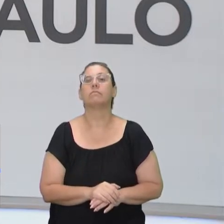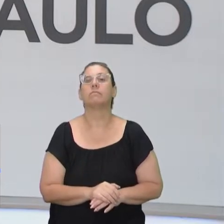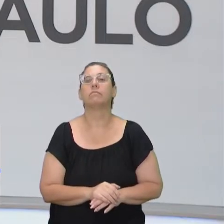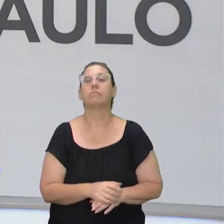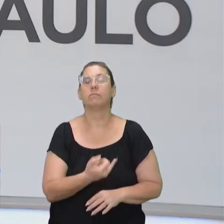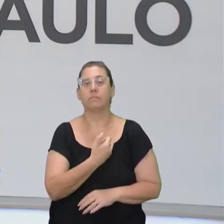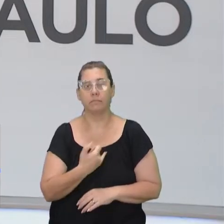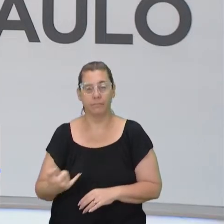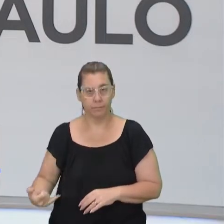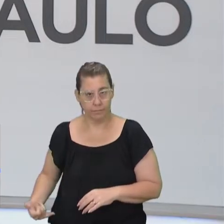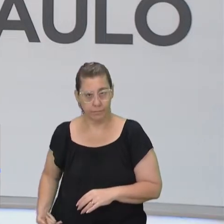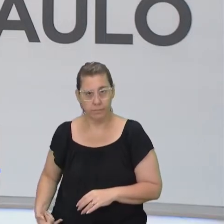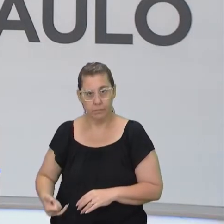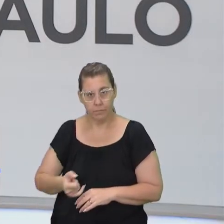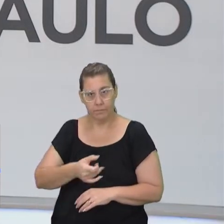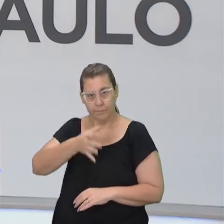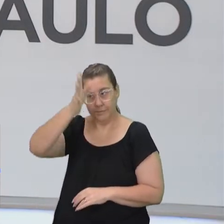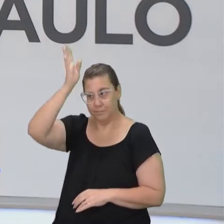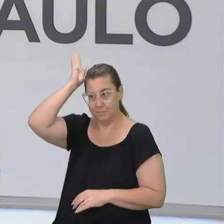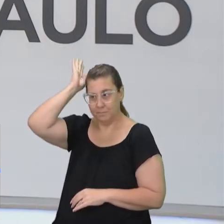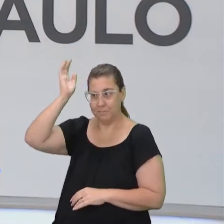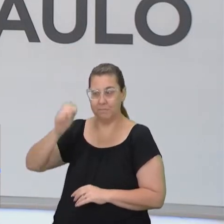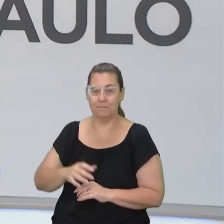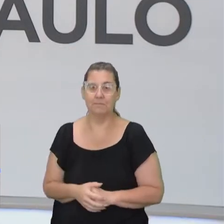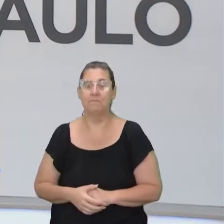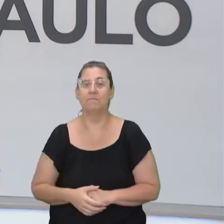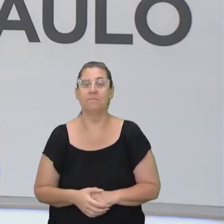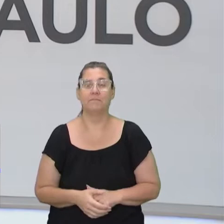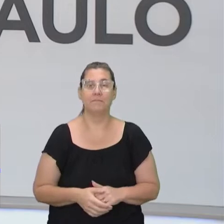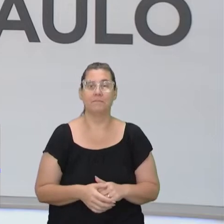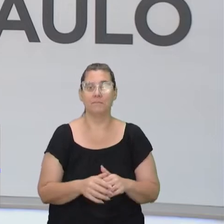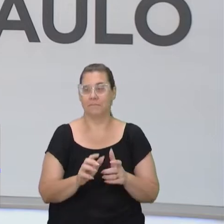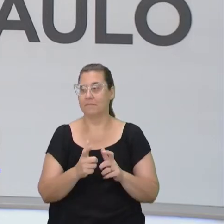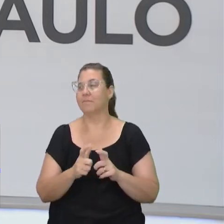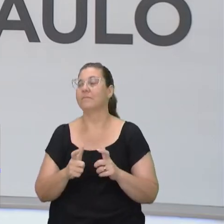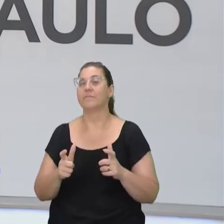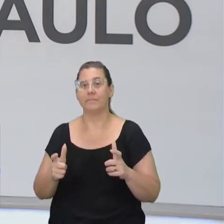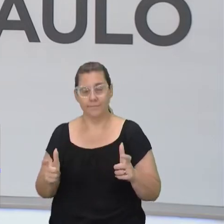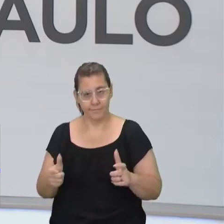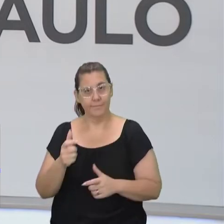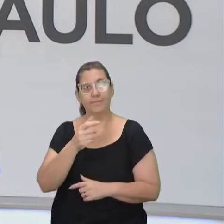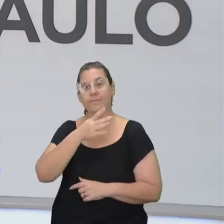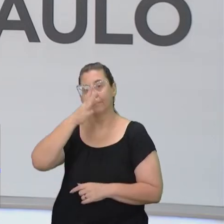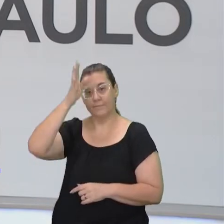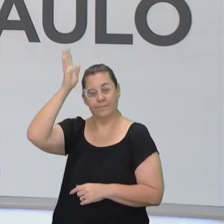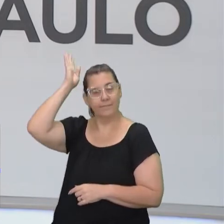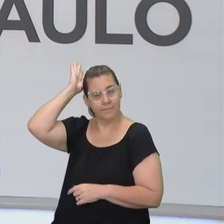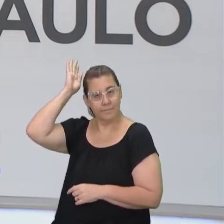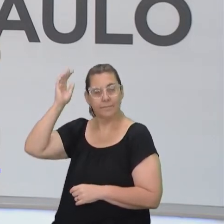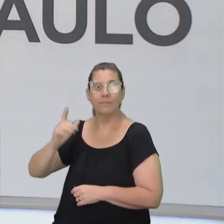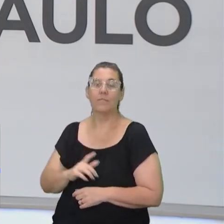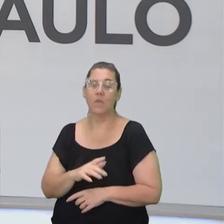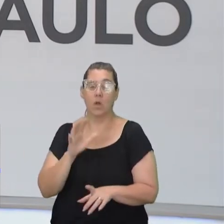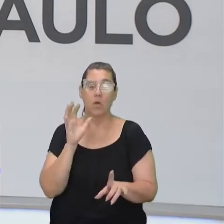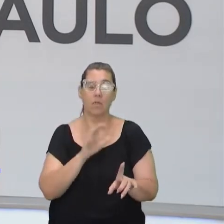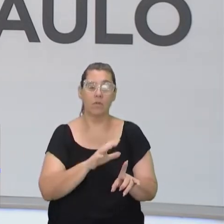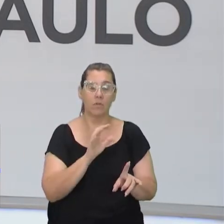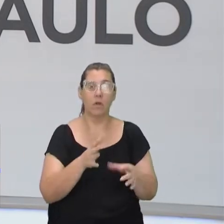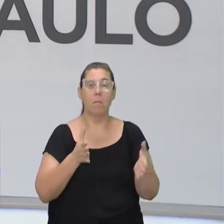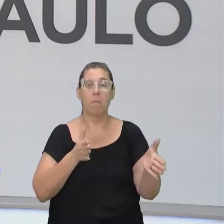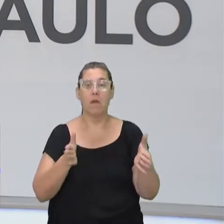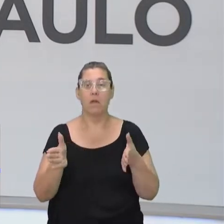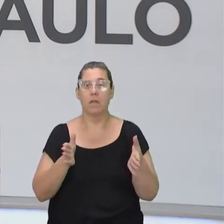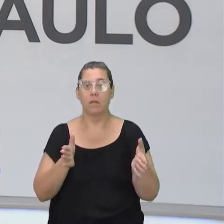foi, na sua época, o maior império da época que influenciou a época,